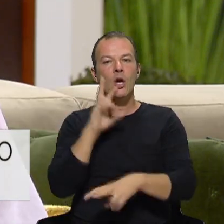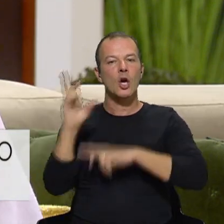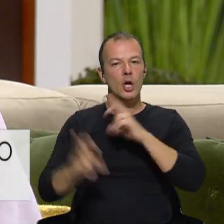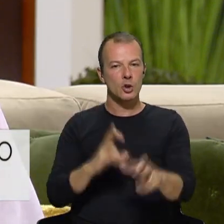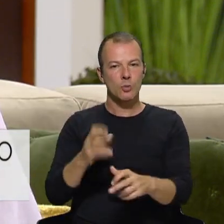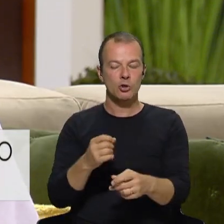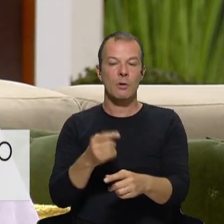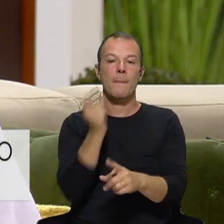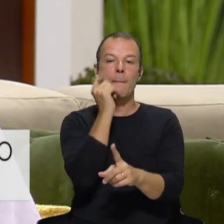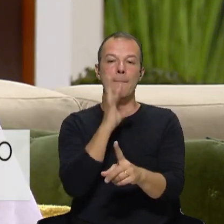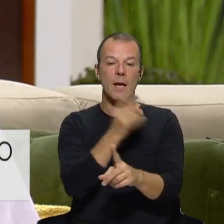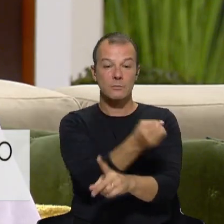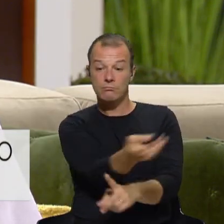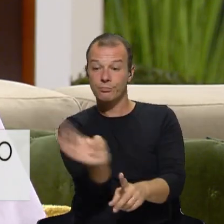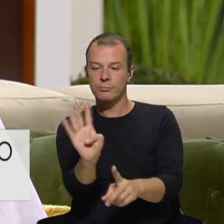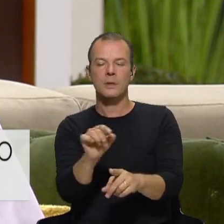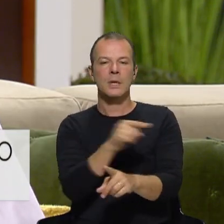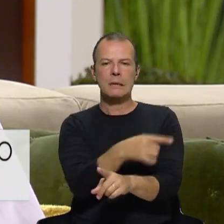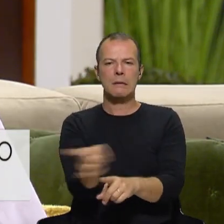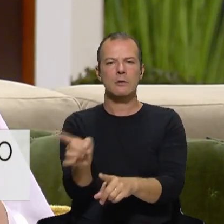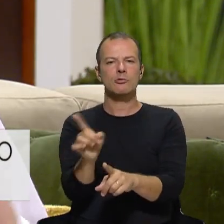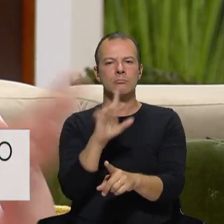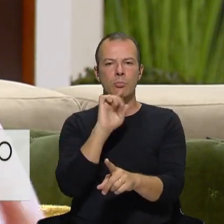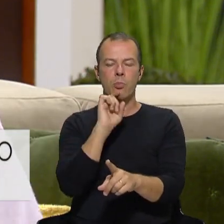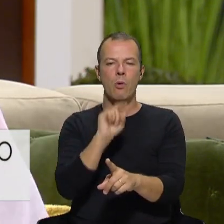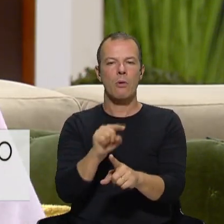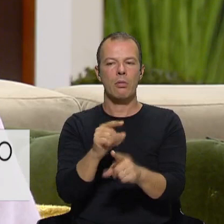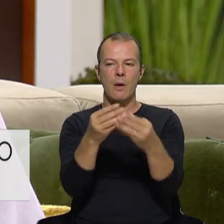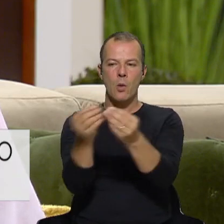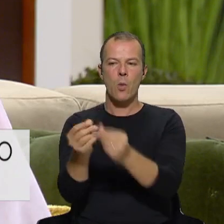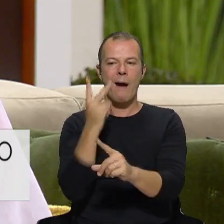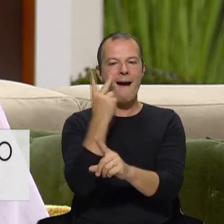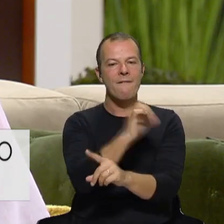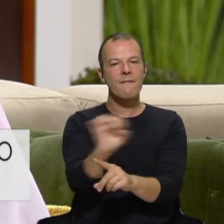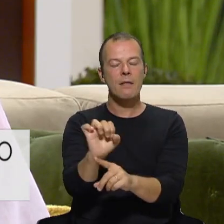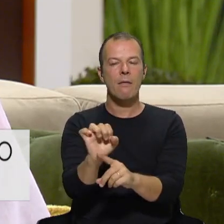resposta a estes pais para que eles possam ter uma qualidade de vida